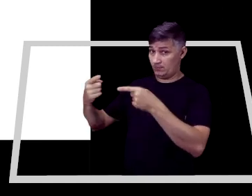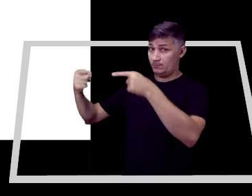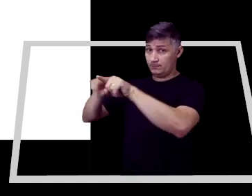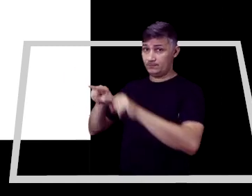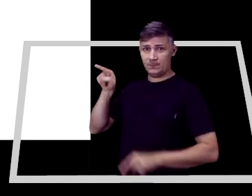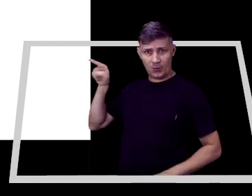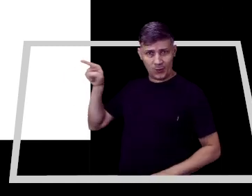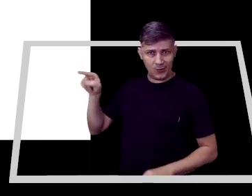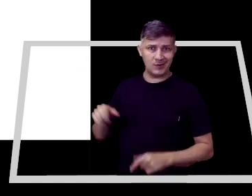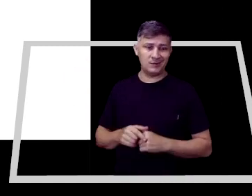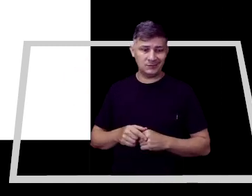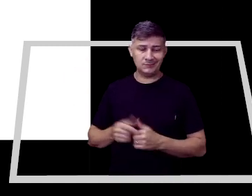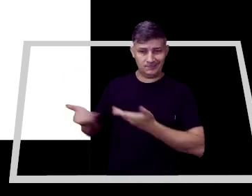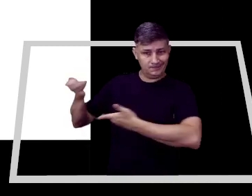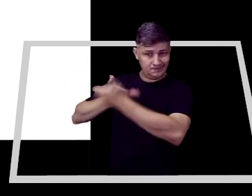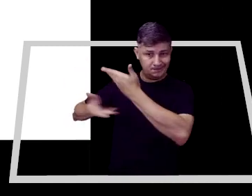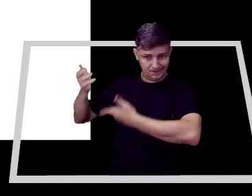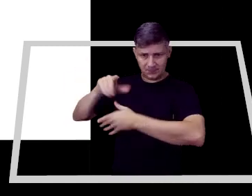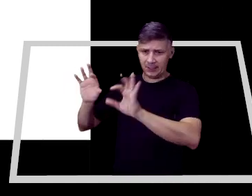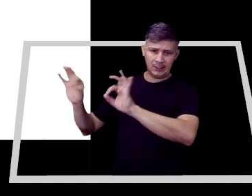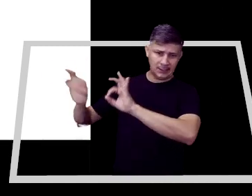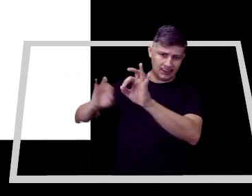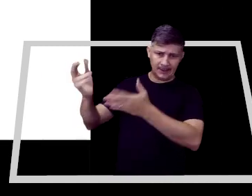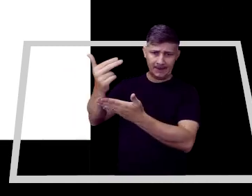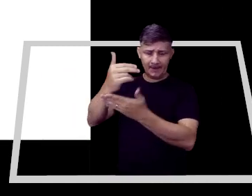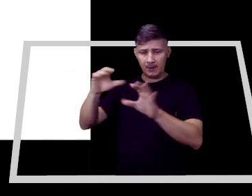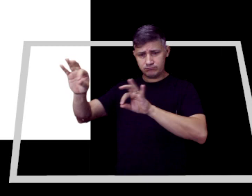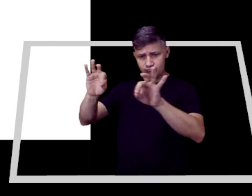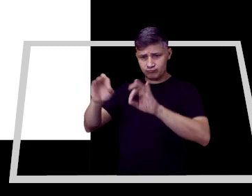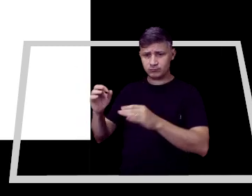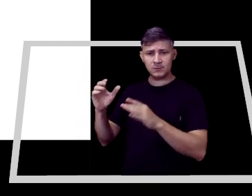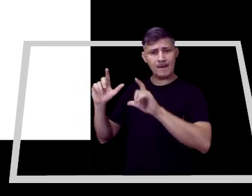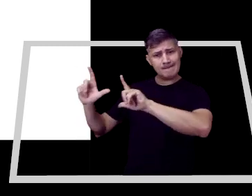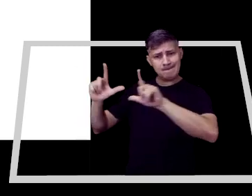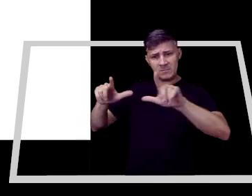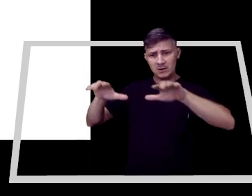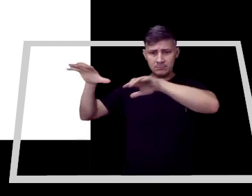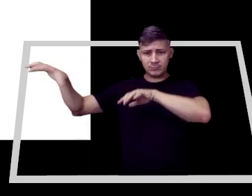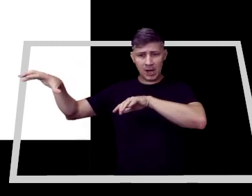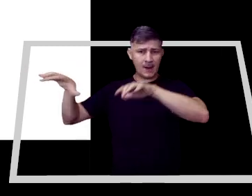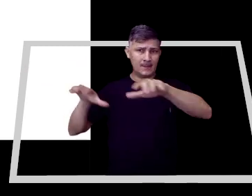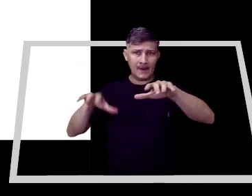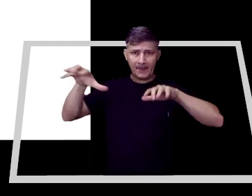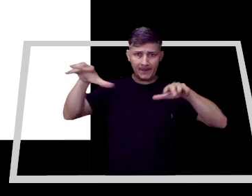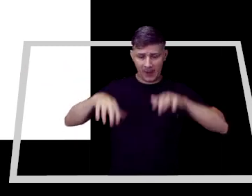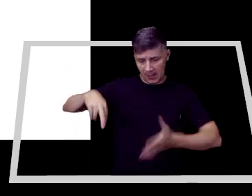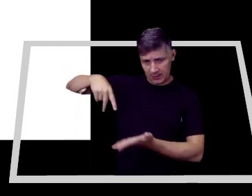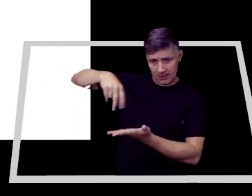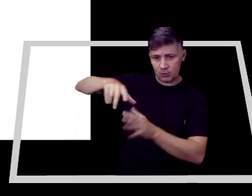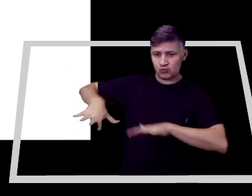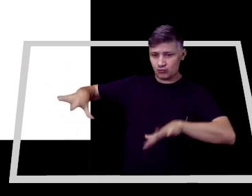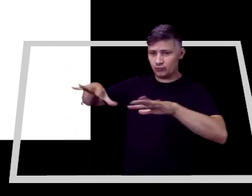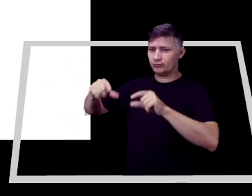em colaboração com ele, que dá um pouco essa unidade, um pouco de setorizar um pouco esses espaços aqui.